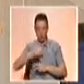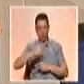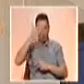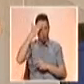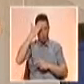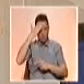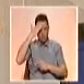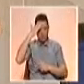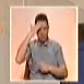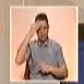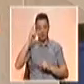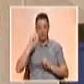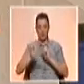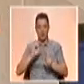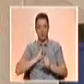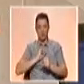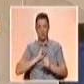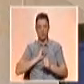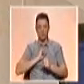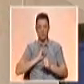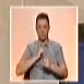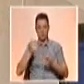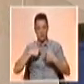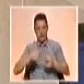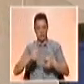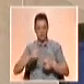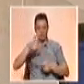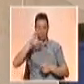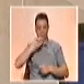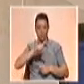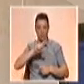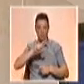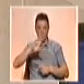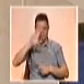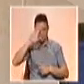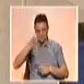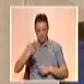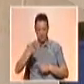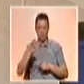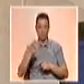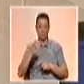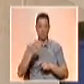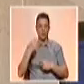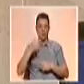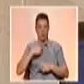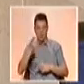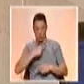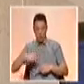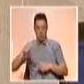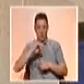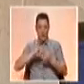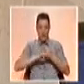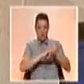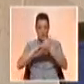consciência das consequências dos nossos atos de consumo é que assim podemos atuar em conformidade. E, portanto, nós, enquanto Associação